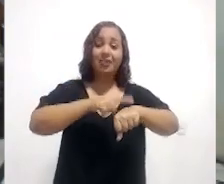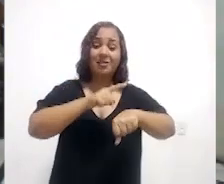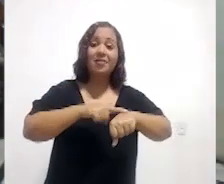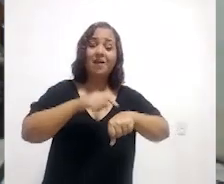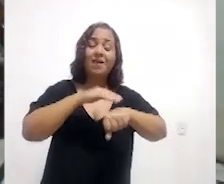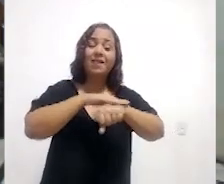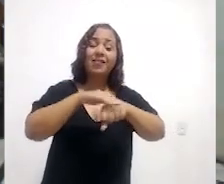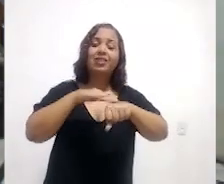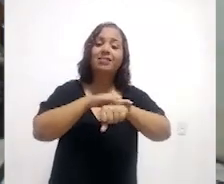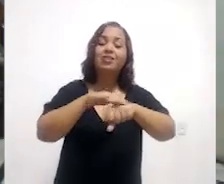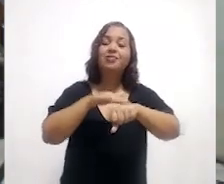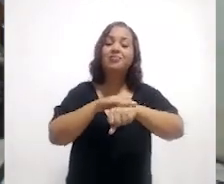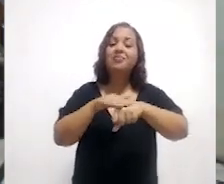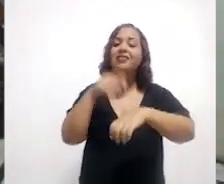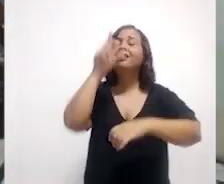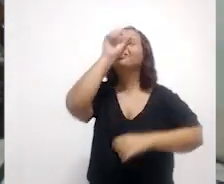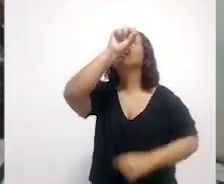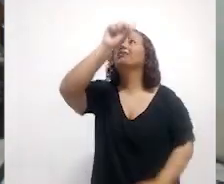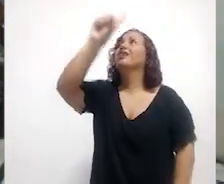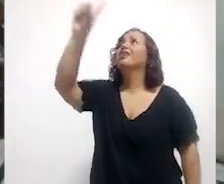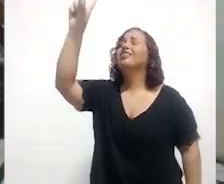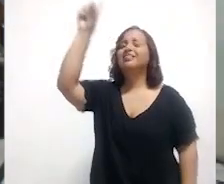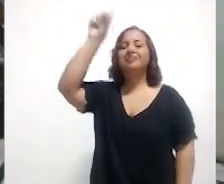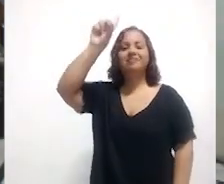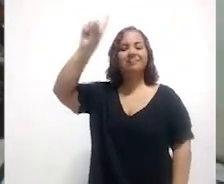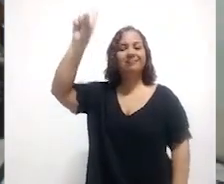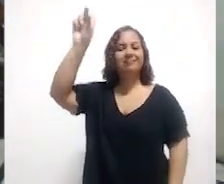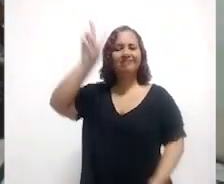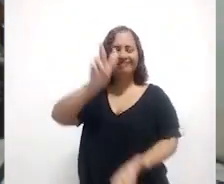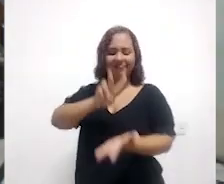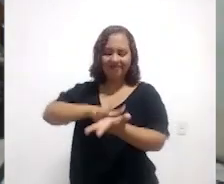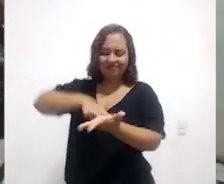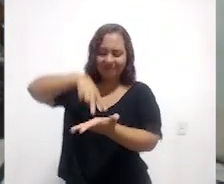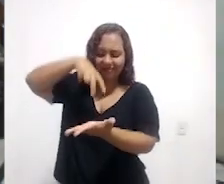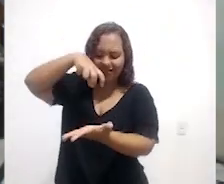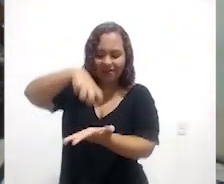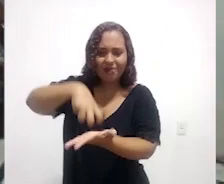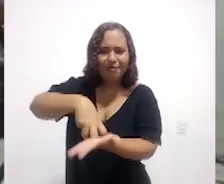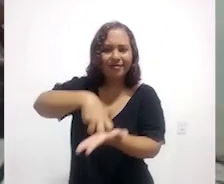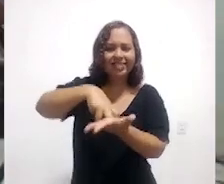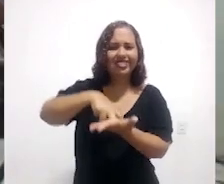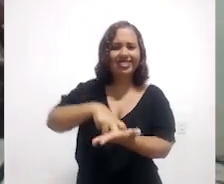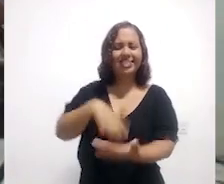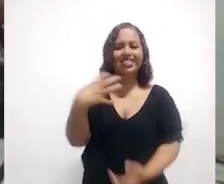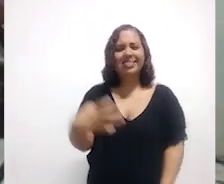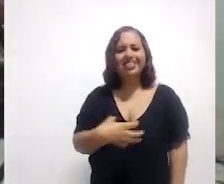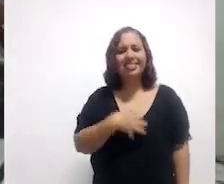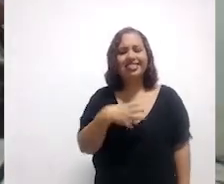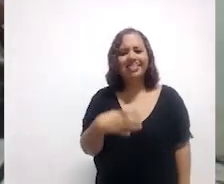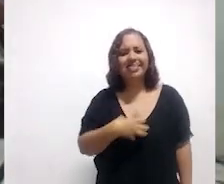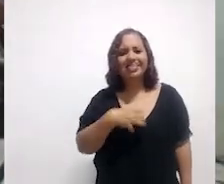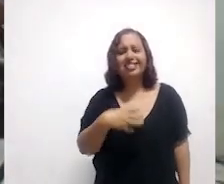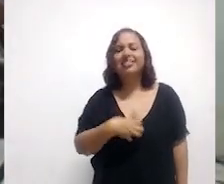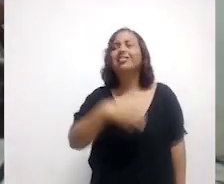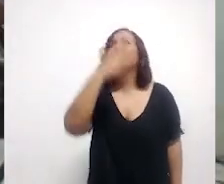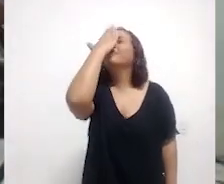Deus. Dobre os joelhos e sinta a presença que toma todo